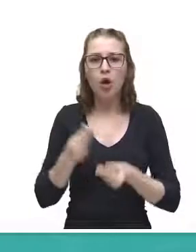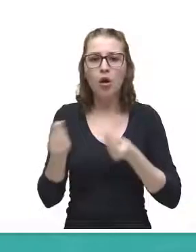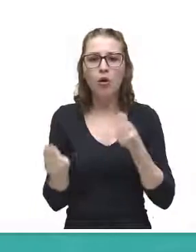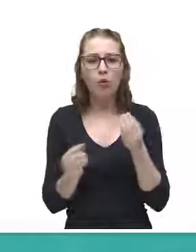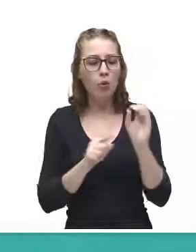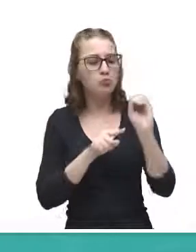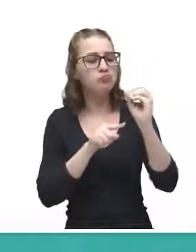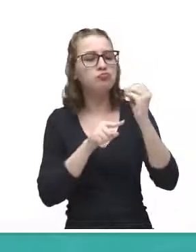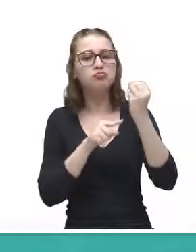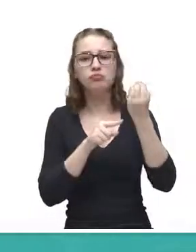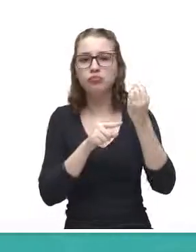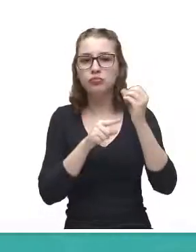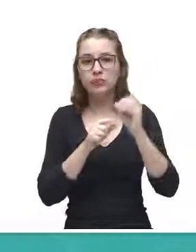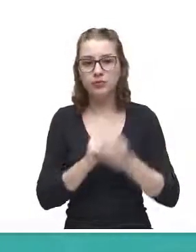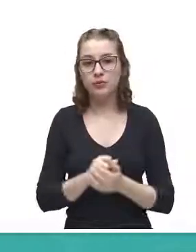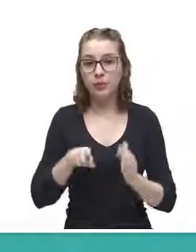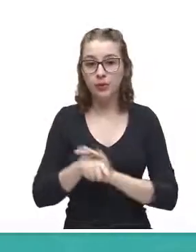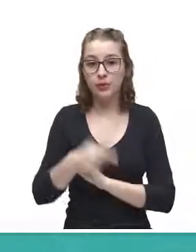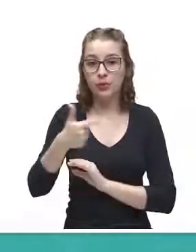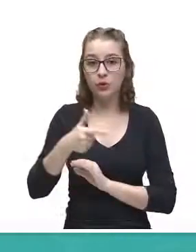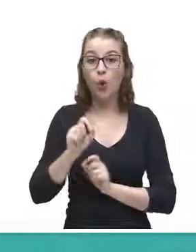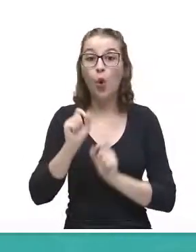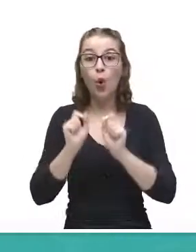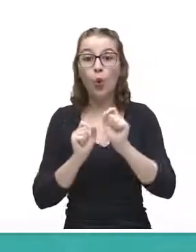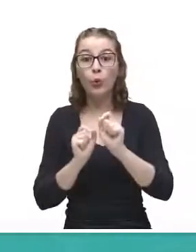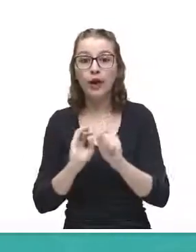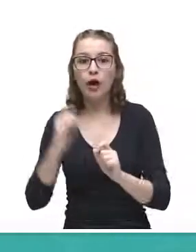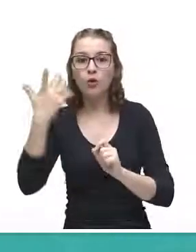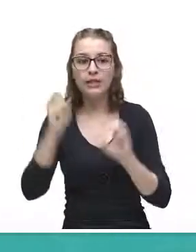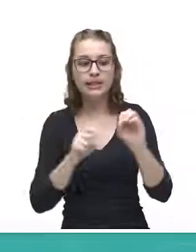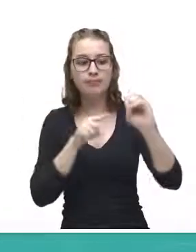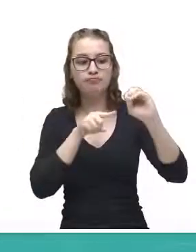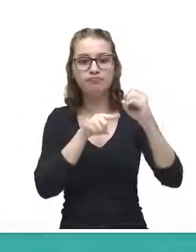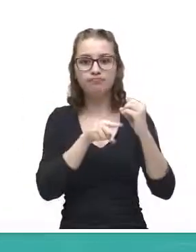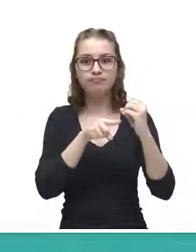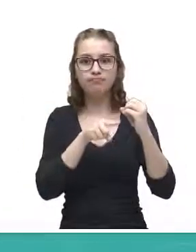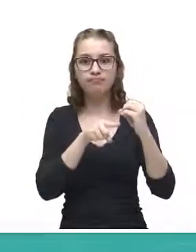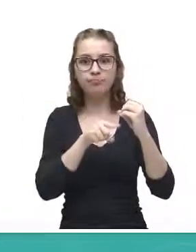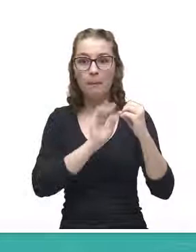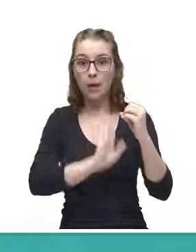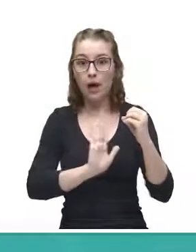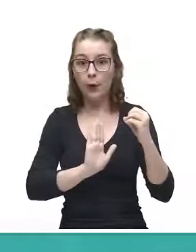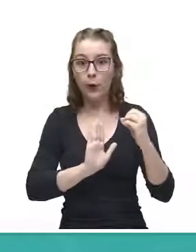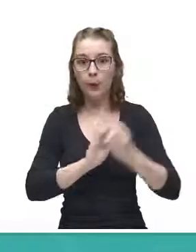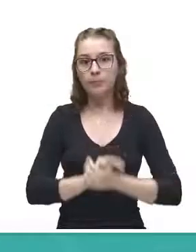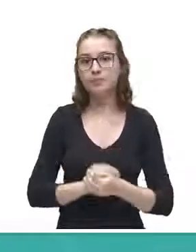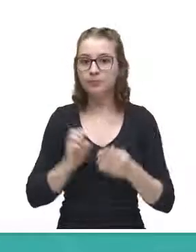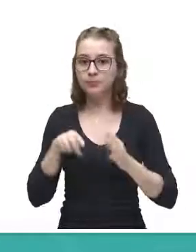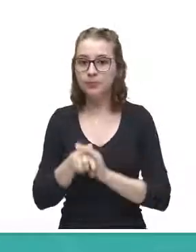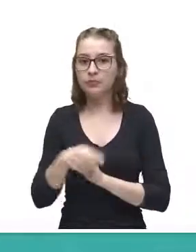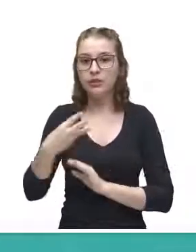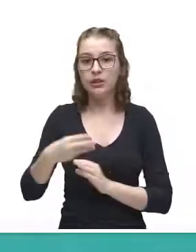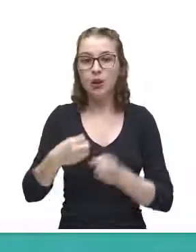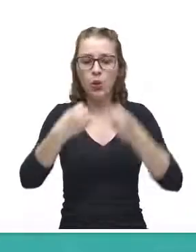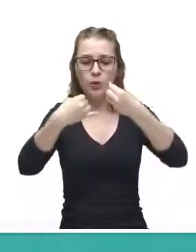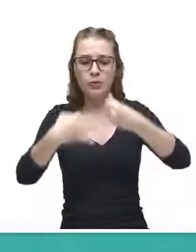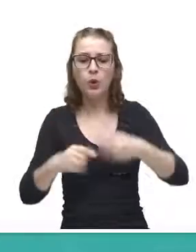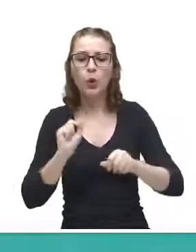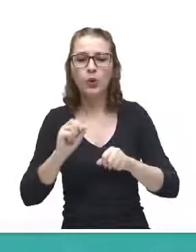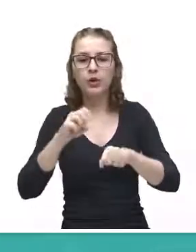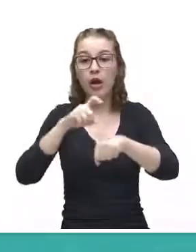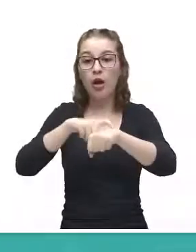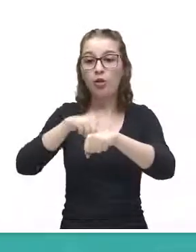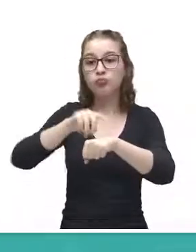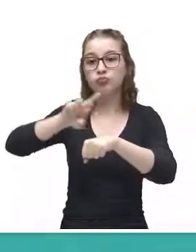de rotação? Questão 2, o que aconteceria se a Terra parasse de girar? Questão 3, explique o que são fusos